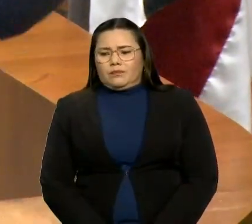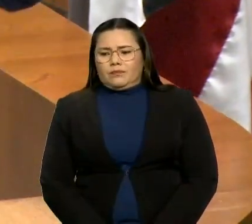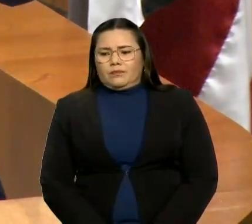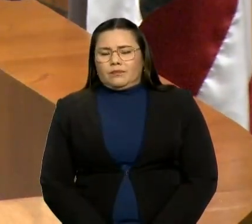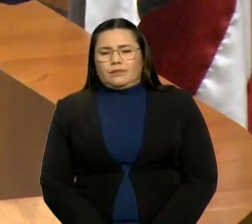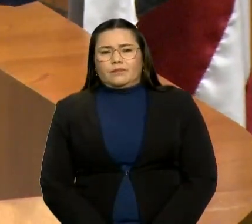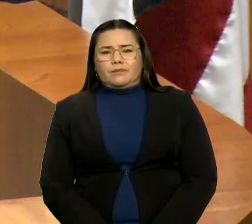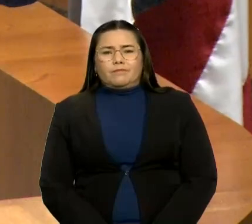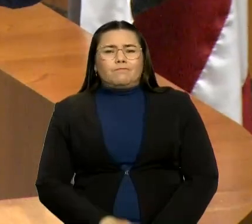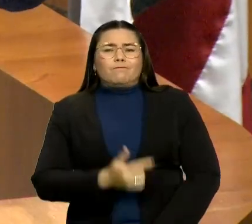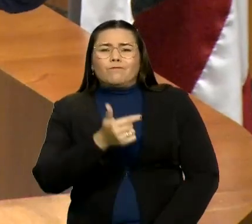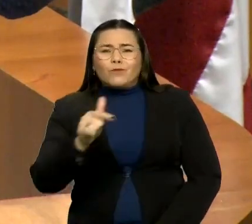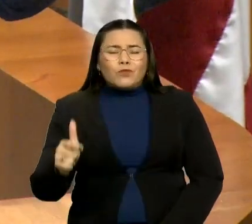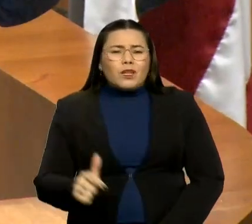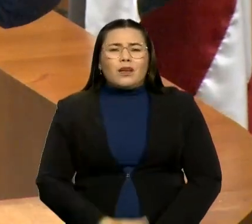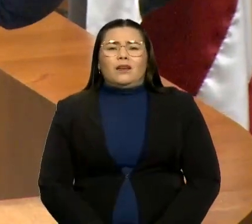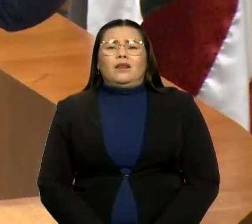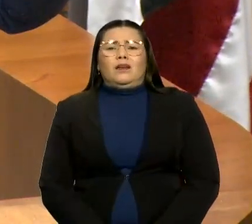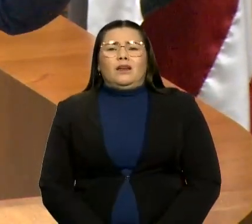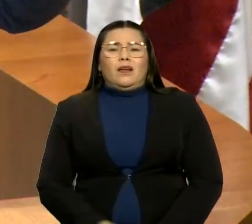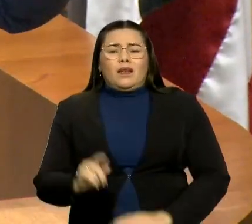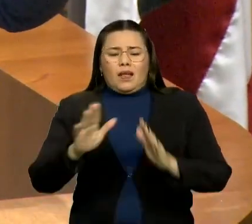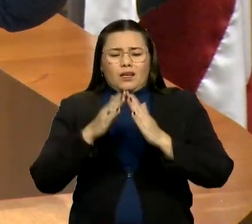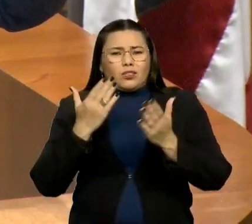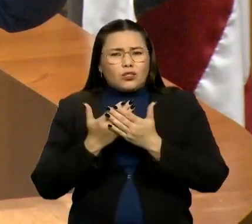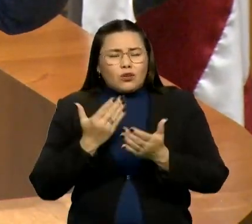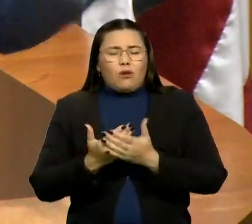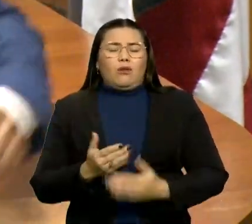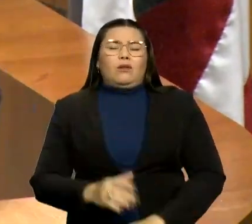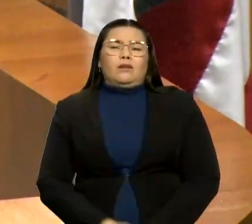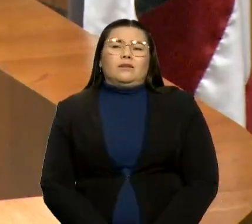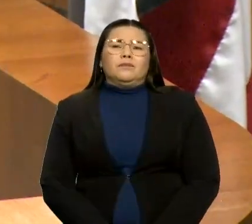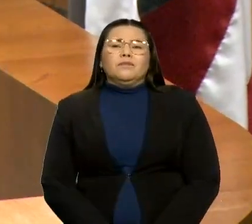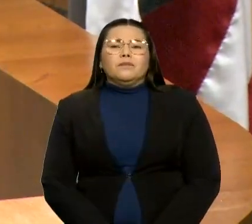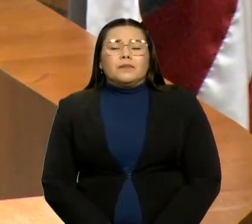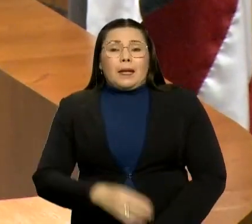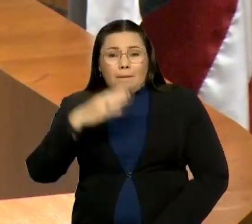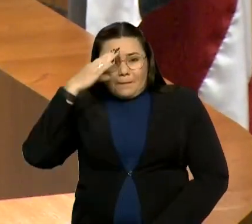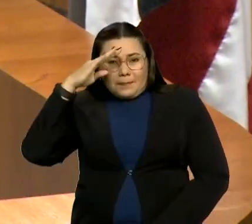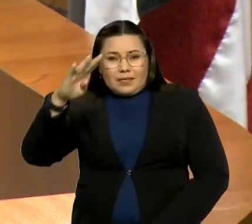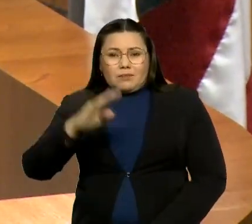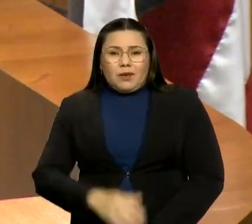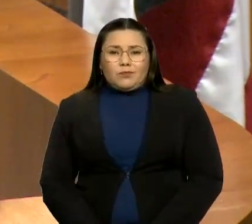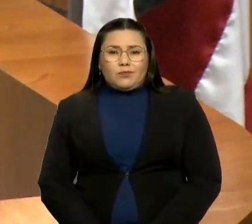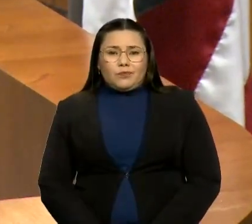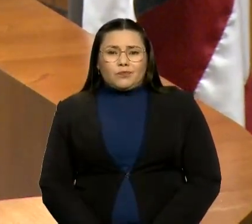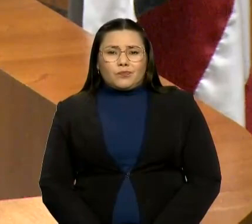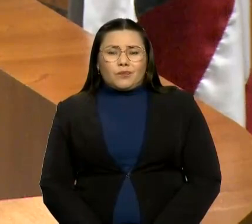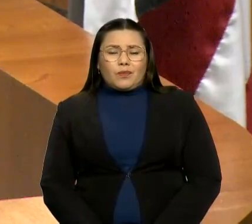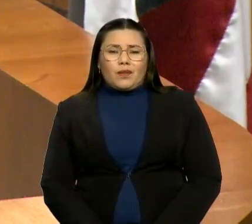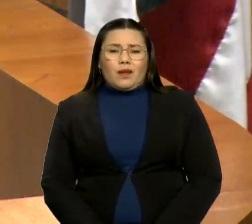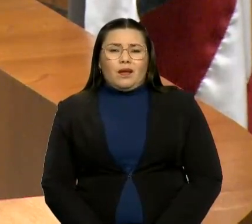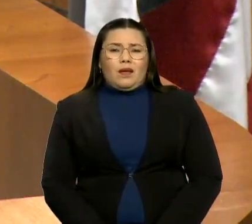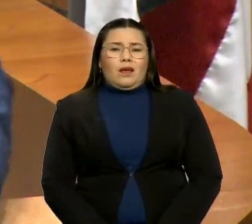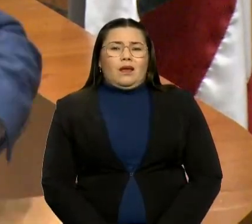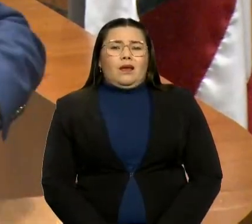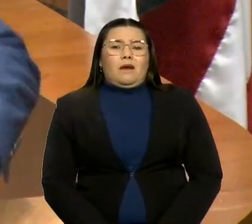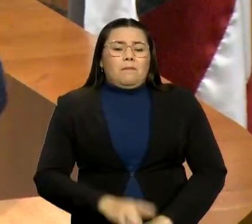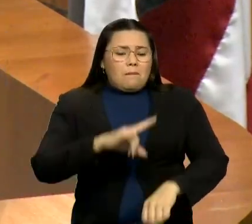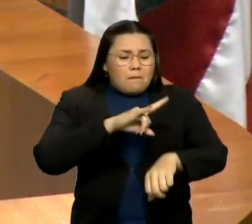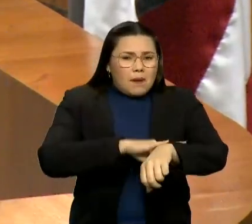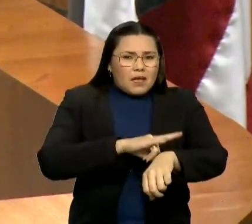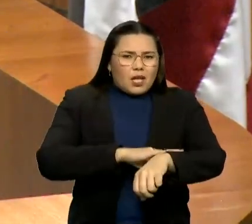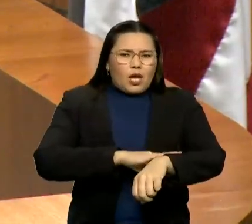que as crianças passam de manhã numa escola, revezam com o anexo, passam a manhã no anexo, revezam com a escola principal